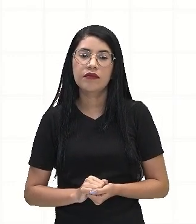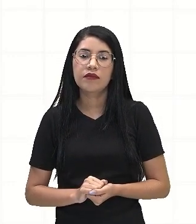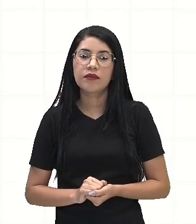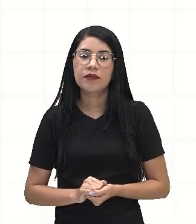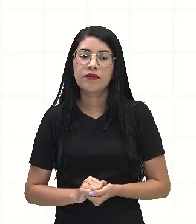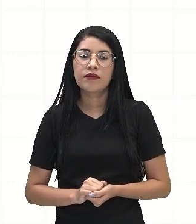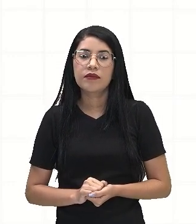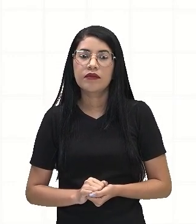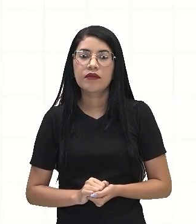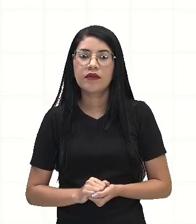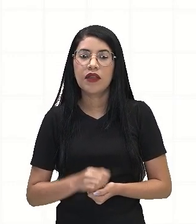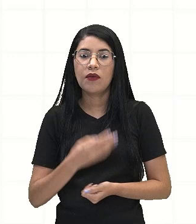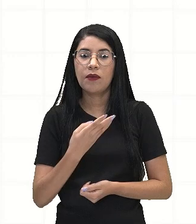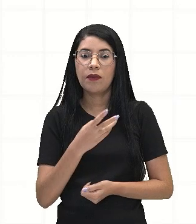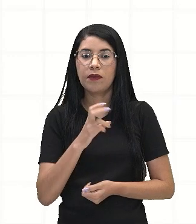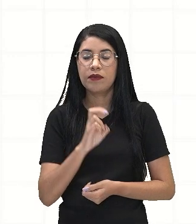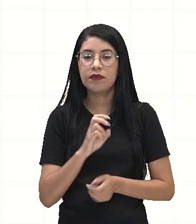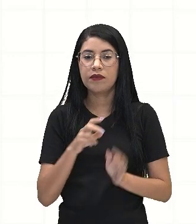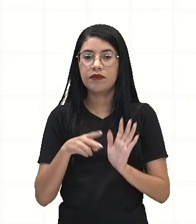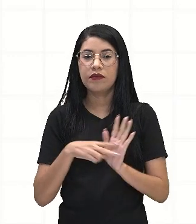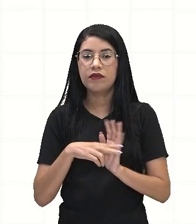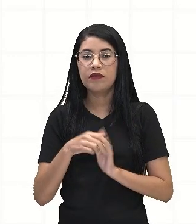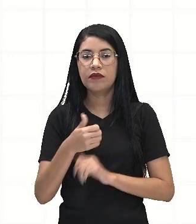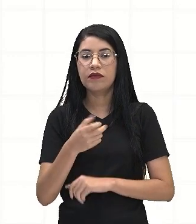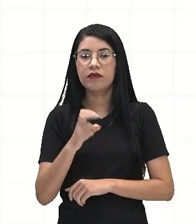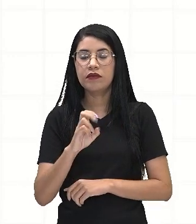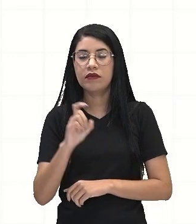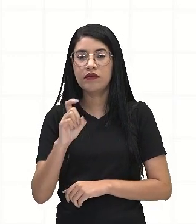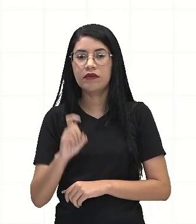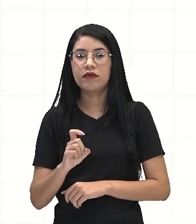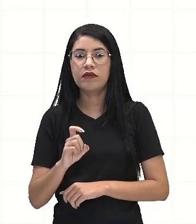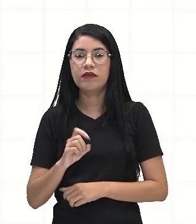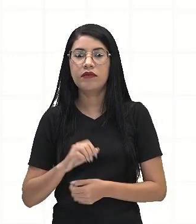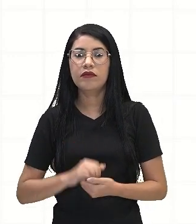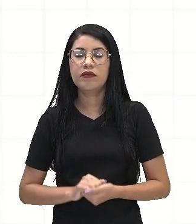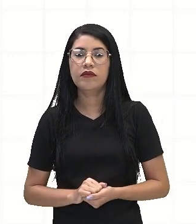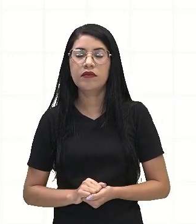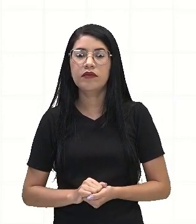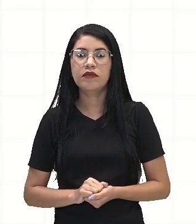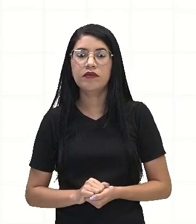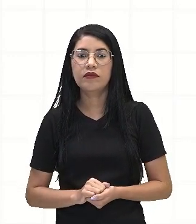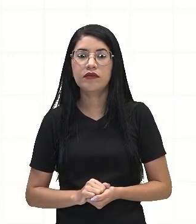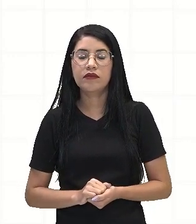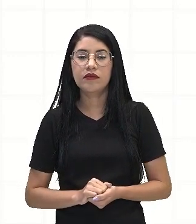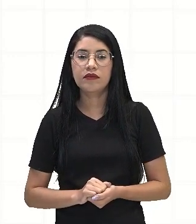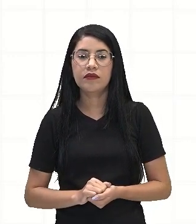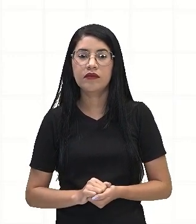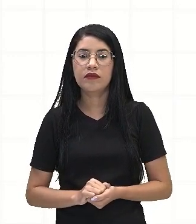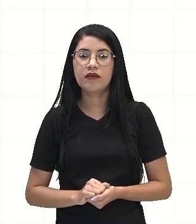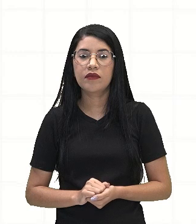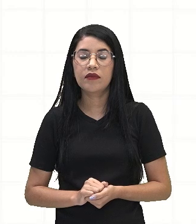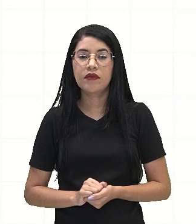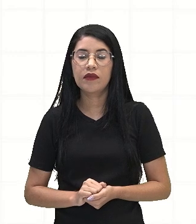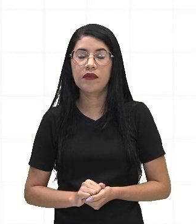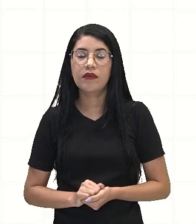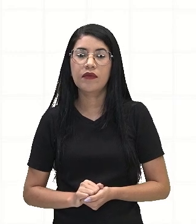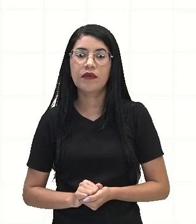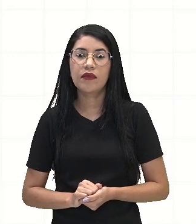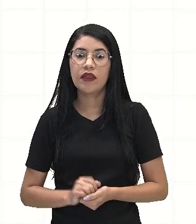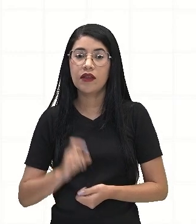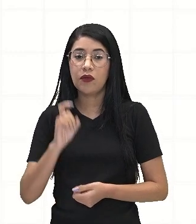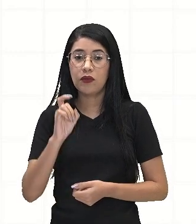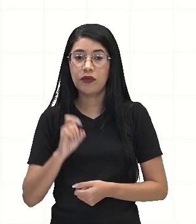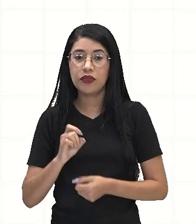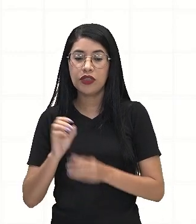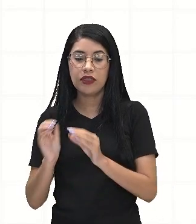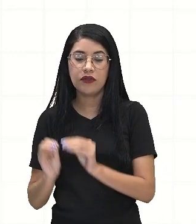informação, 45 é igual a 15x. Logo, esse x aqui, né? Eu vou isolar